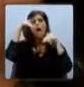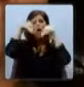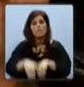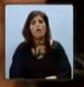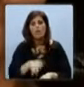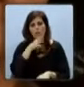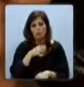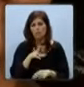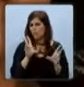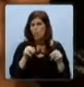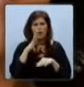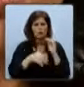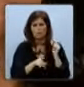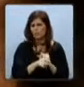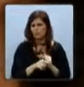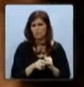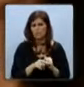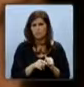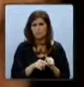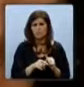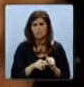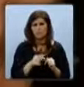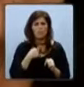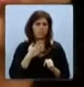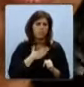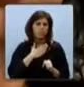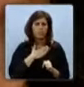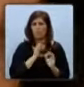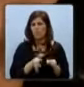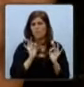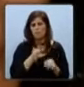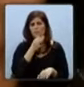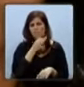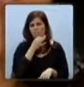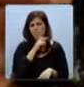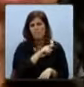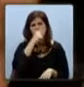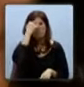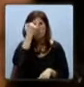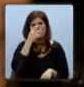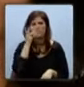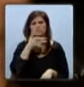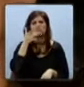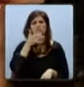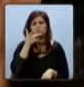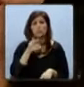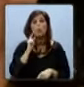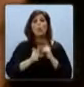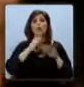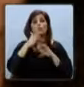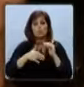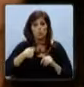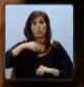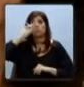nunca aconteceu e nem me apetece comentar essas teses absurdas o que aconteceu foi isto soubemos